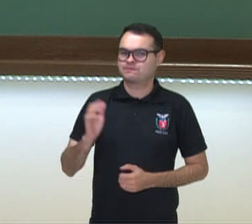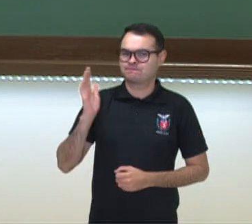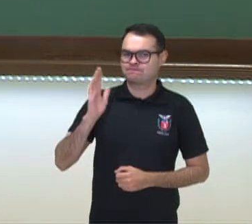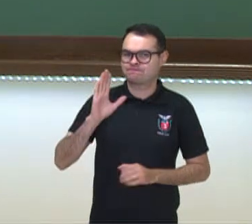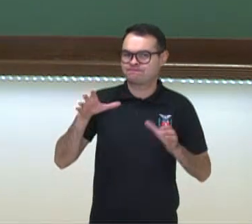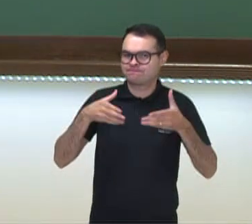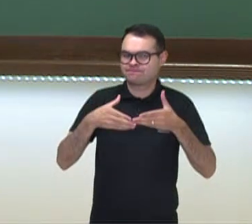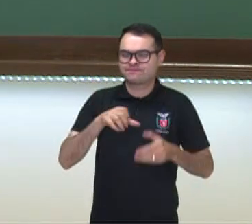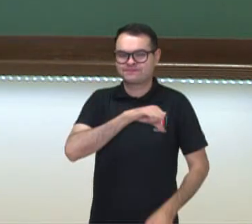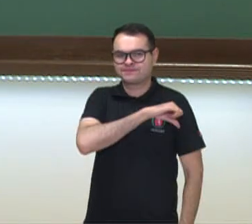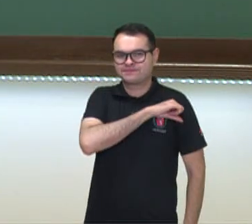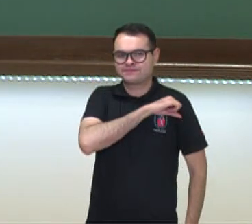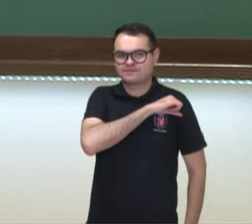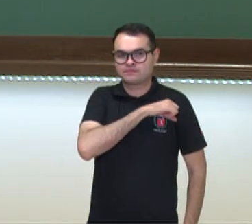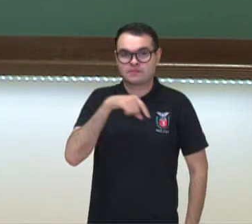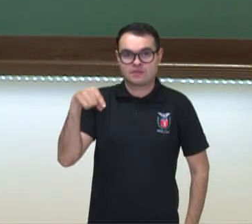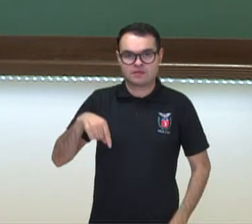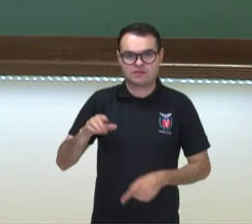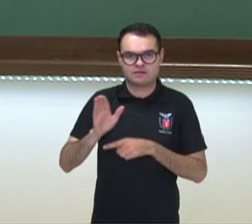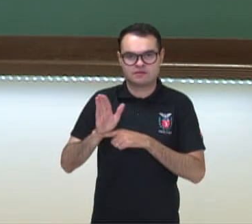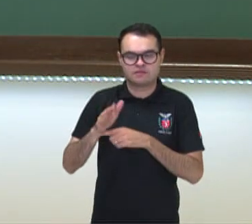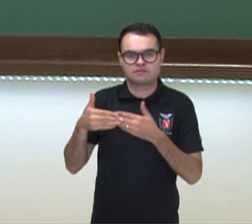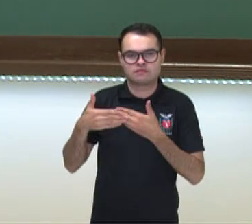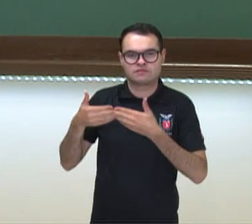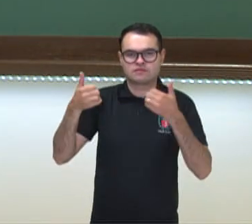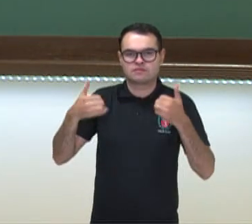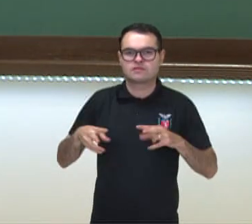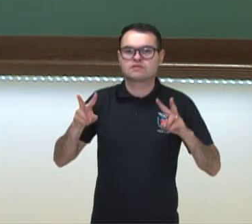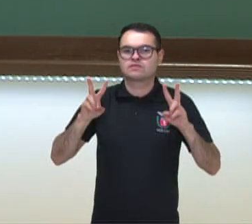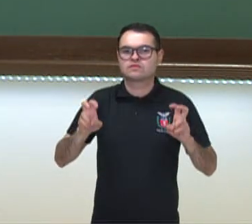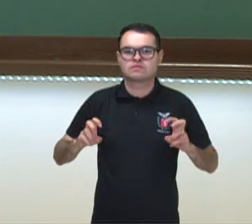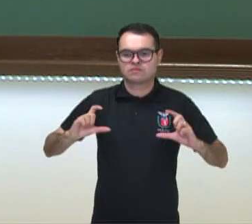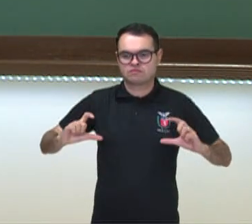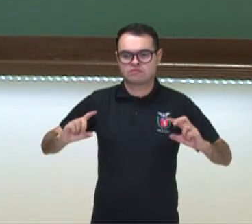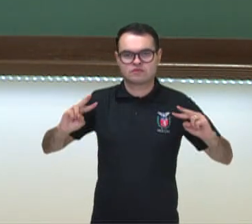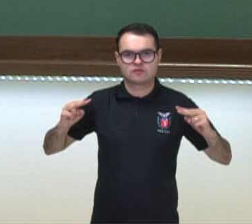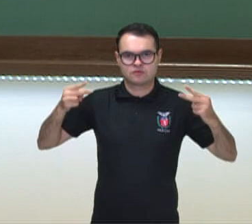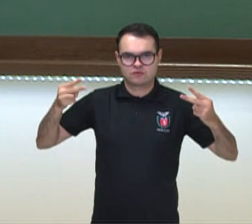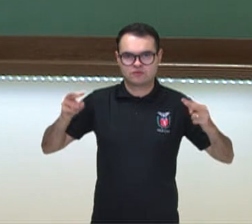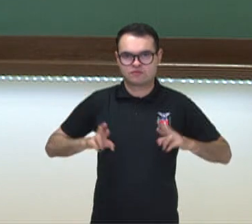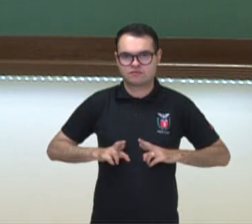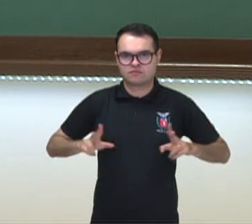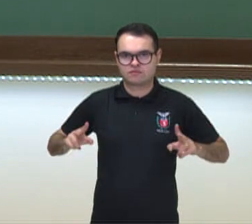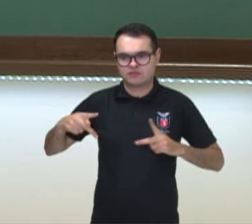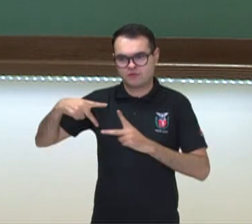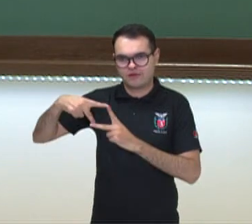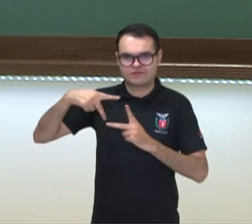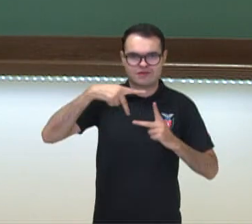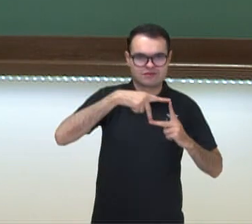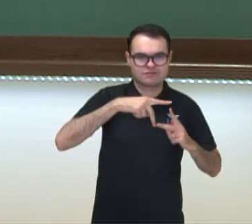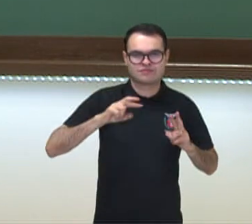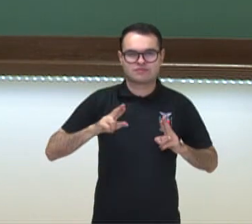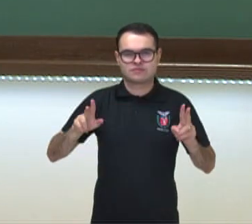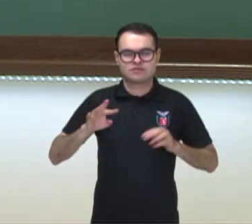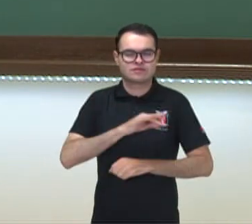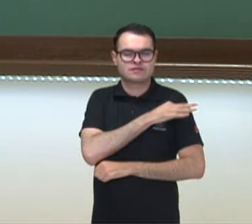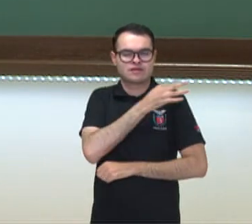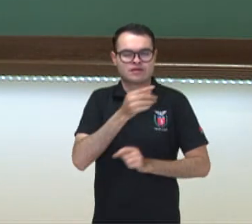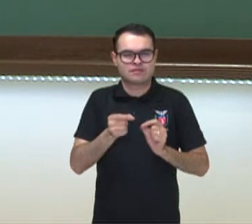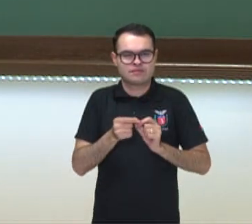Olá, estudantes do nono ano! Nesse vídeo vamos falar sobre a diferença de dois quadrados, uma técnica de fatoração.